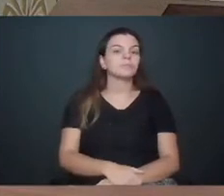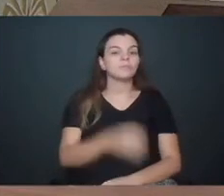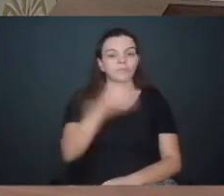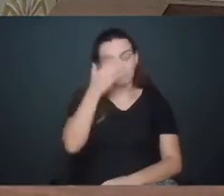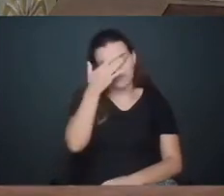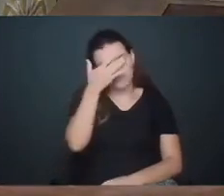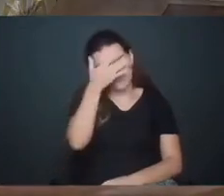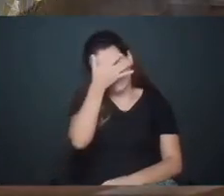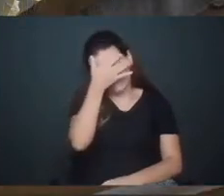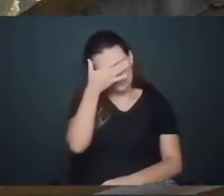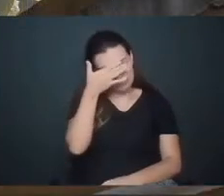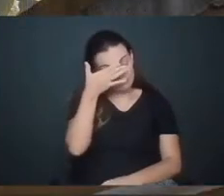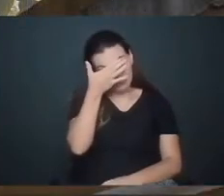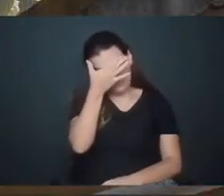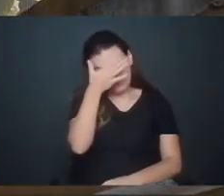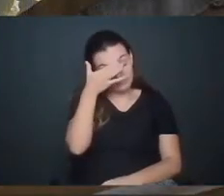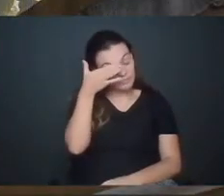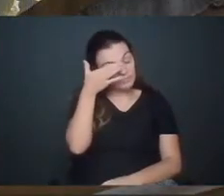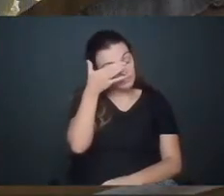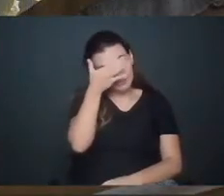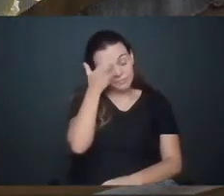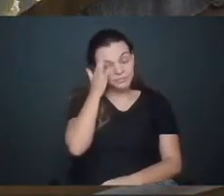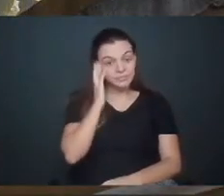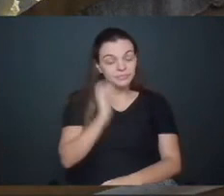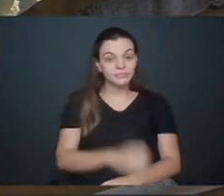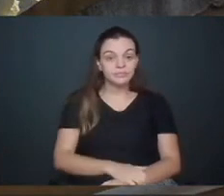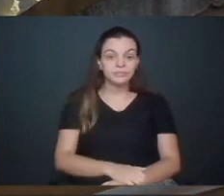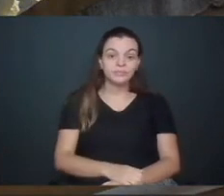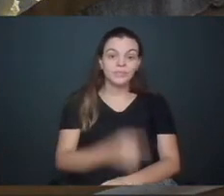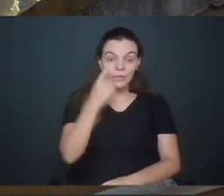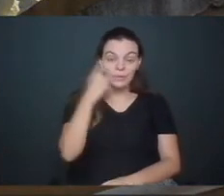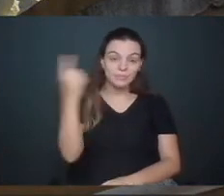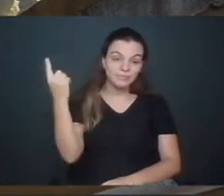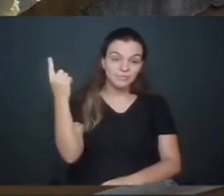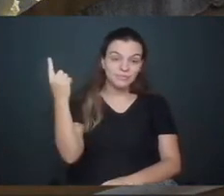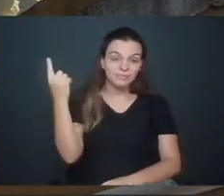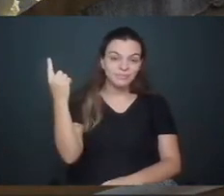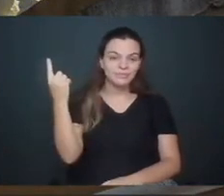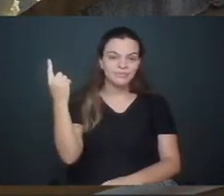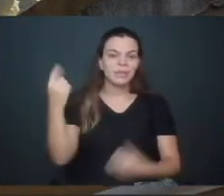Muito, muito rápido. Olha ali, ó. Aqui eu preciso de ajuda de vocês também.